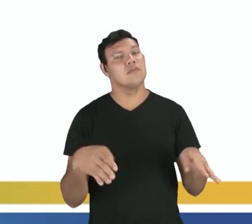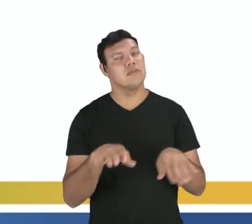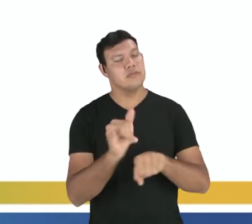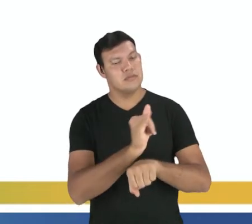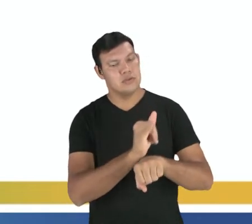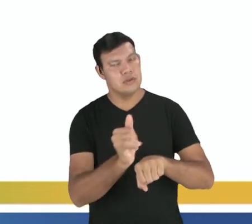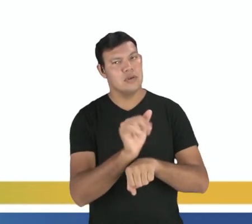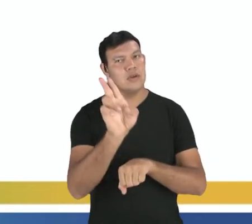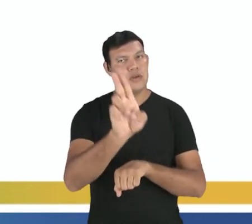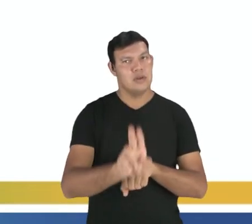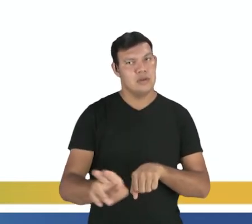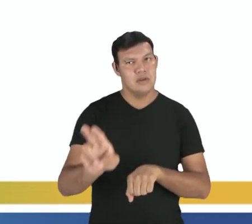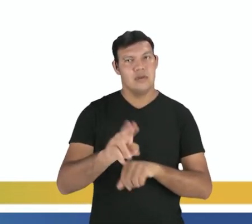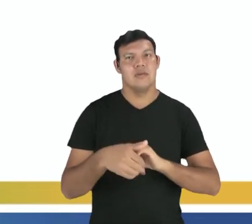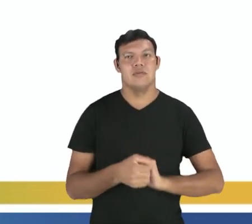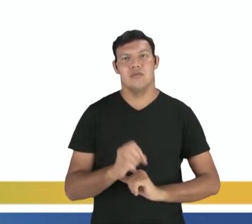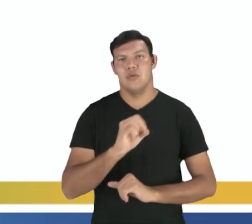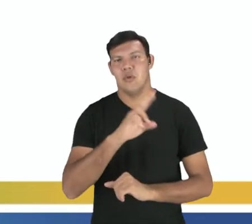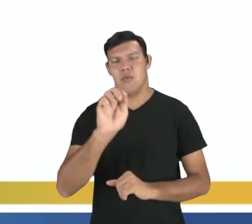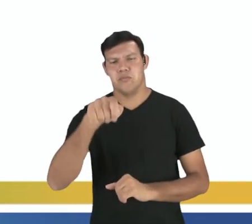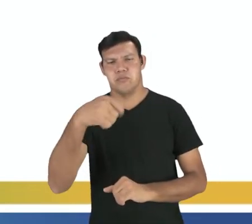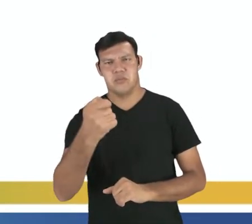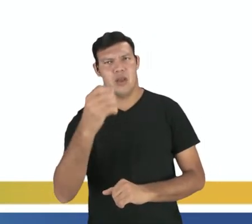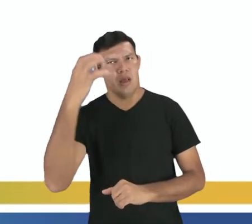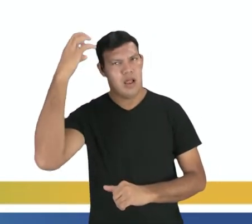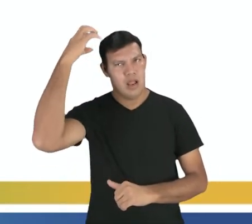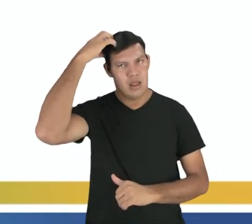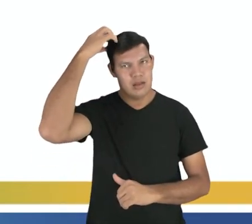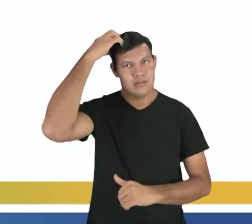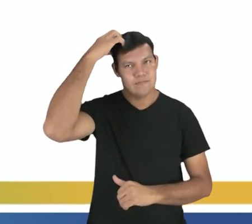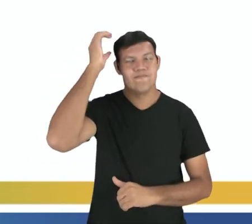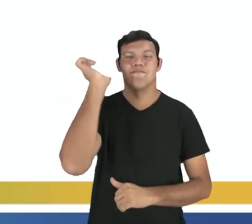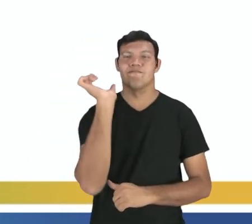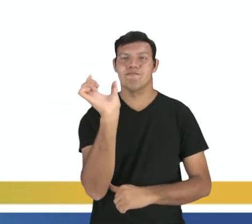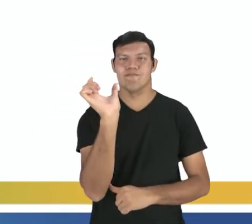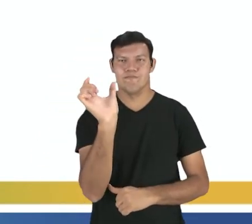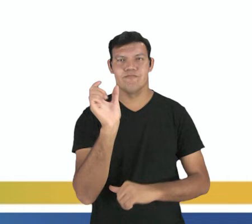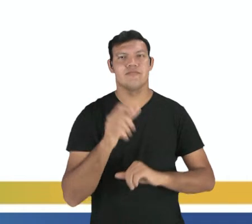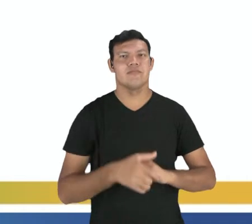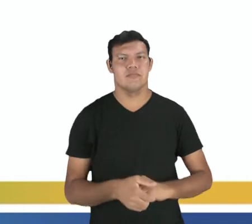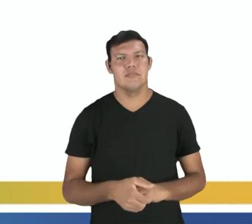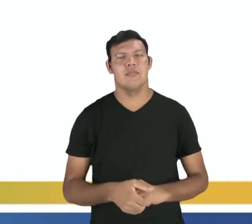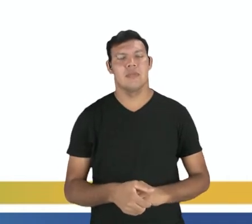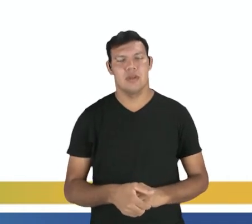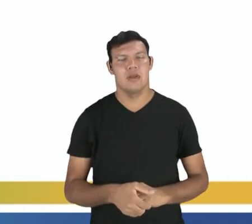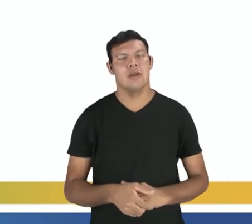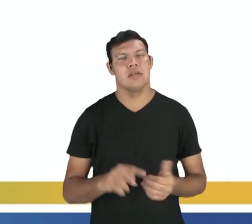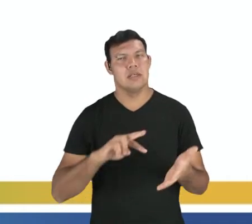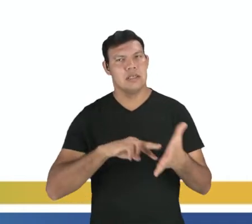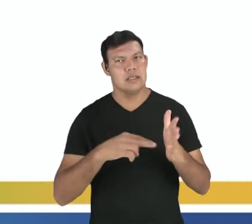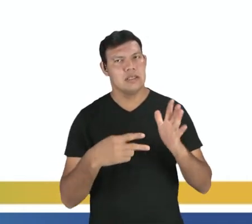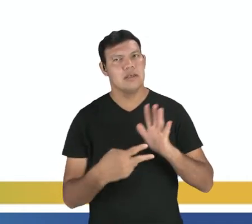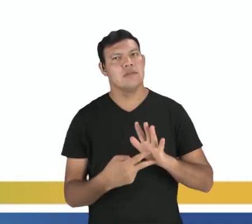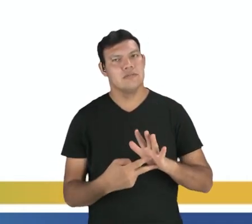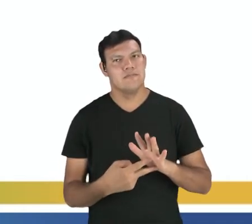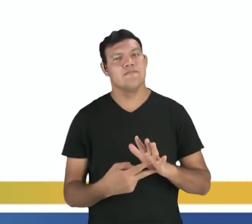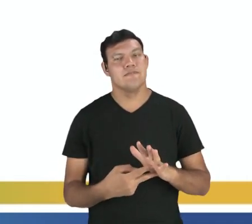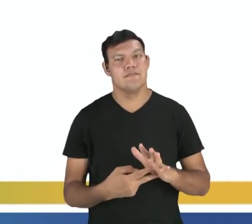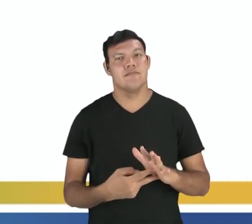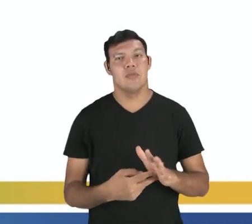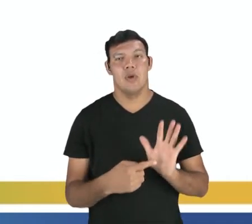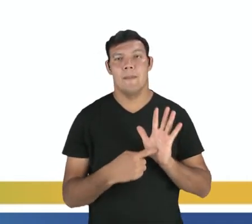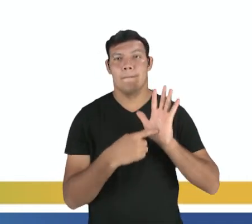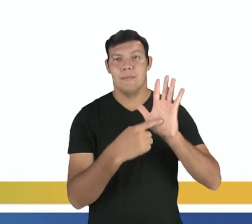estratégia, né, o sinal ou o símbolo, no caso a coroa como símbolo, para coisa significada. E aí a coroa